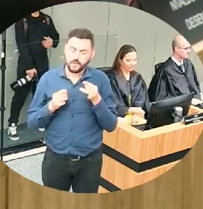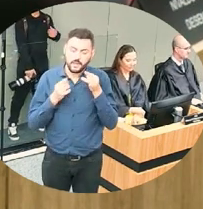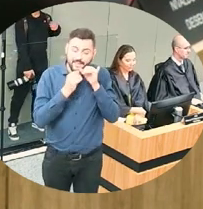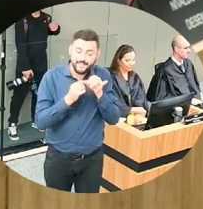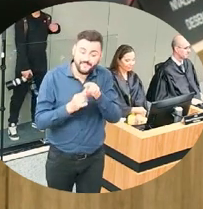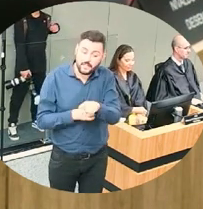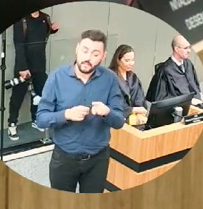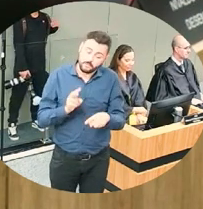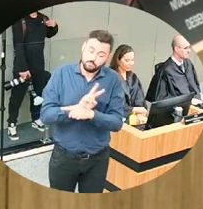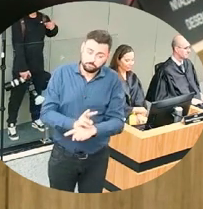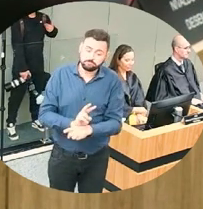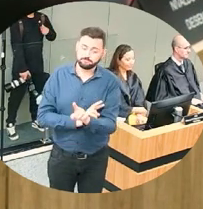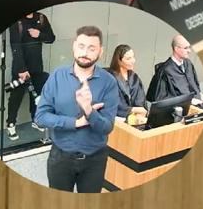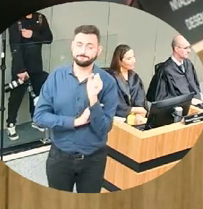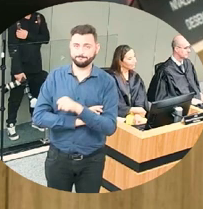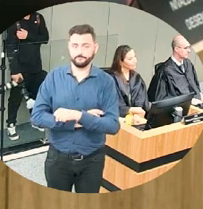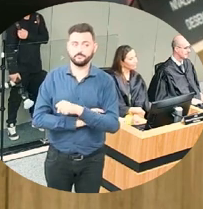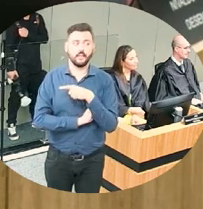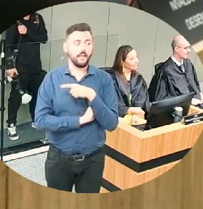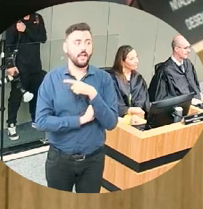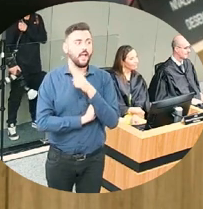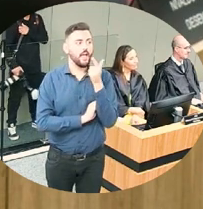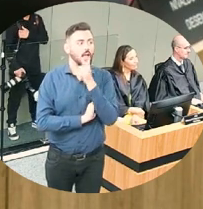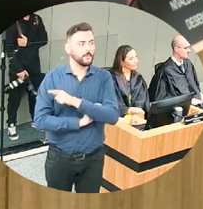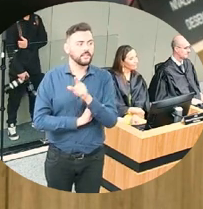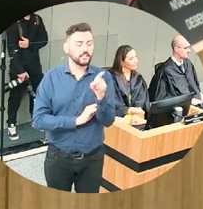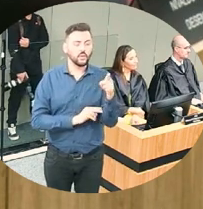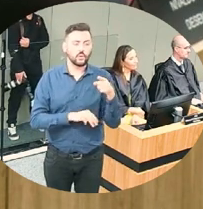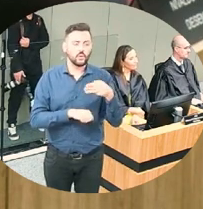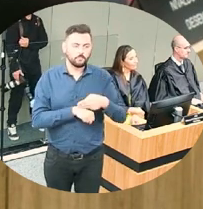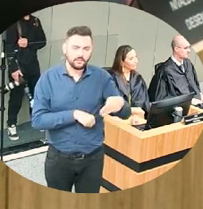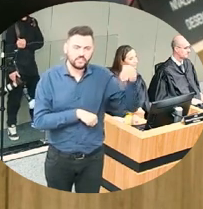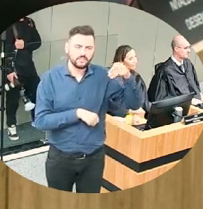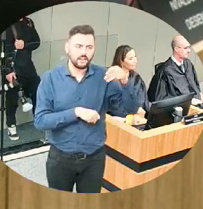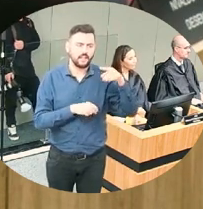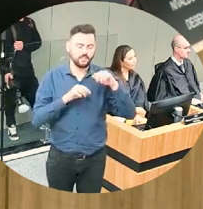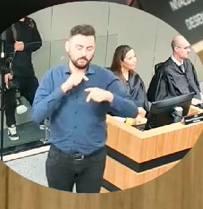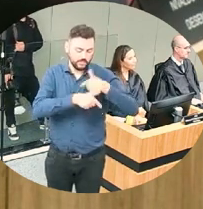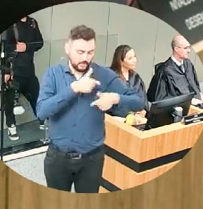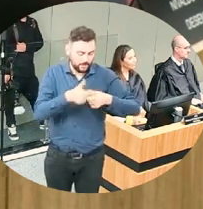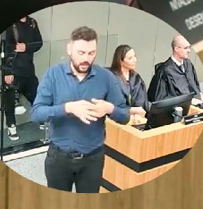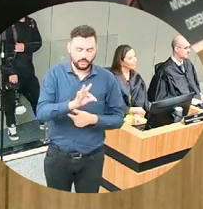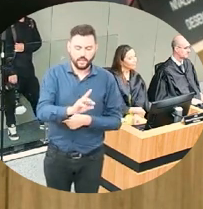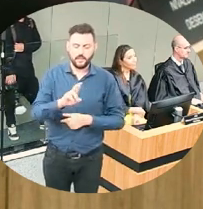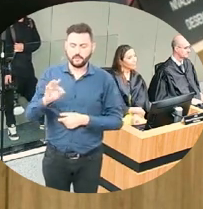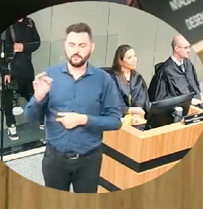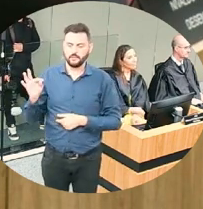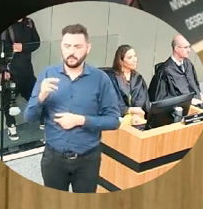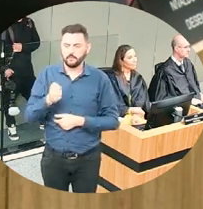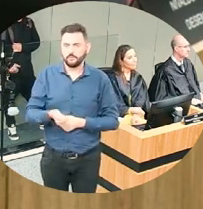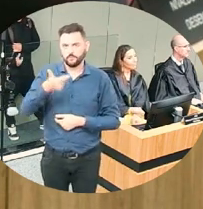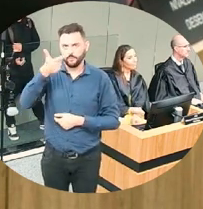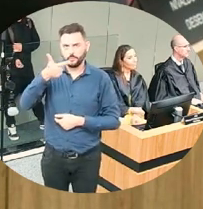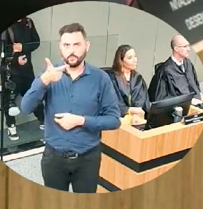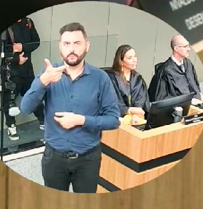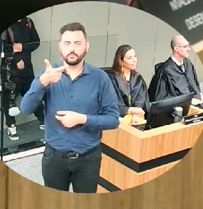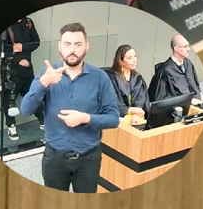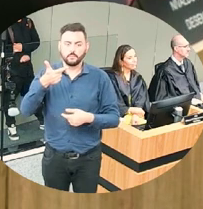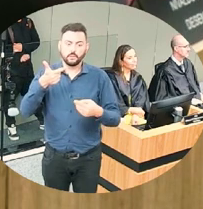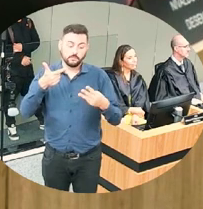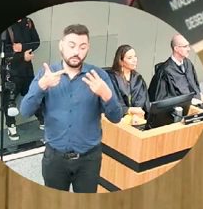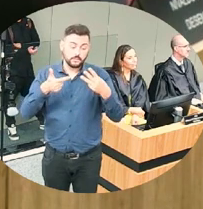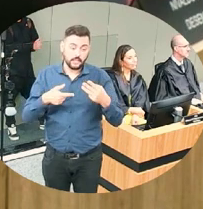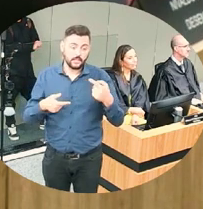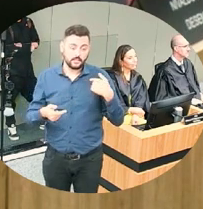esta data foi vice-presidente da Associação dos magistrados do trabalho da 12ª região por três